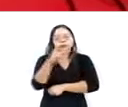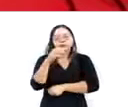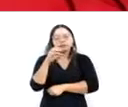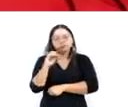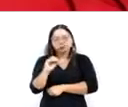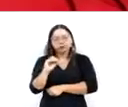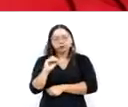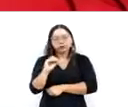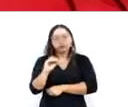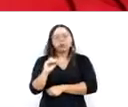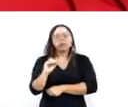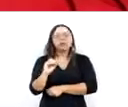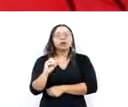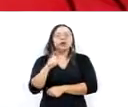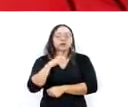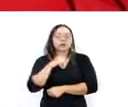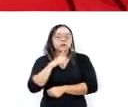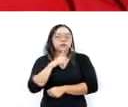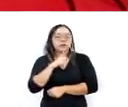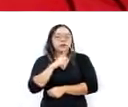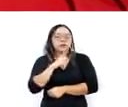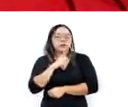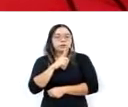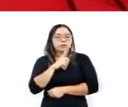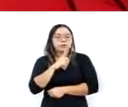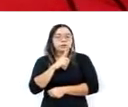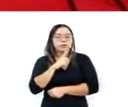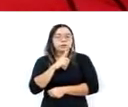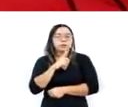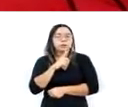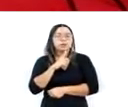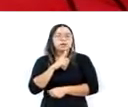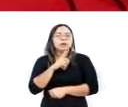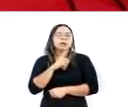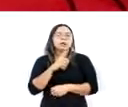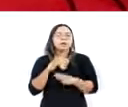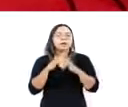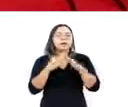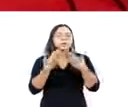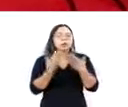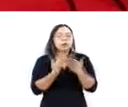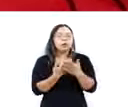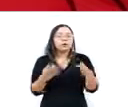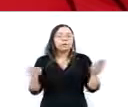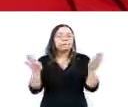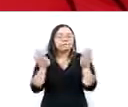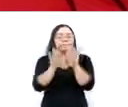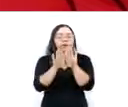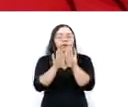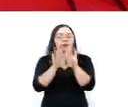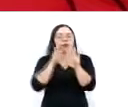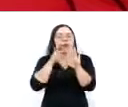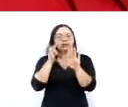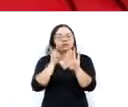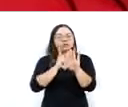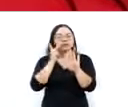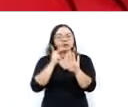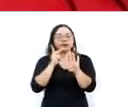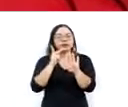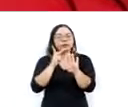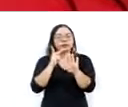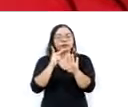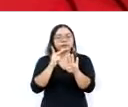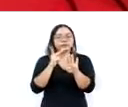2020, fomos deparados com a informação que as escolas iriam fechar, como já